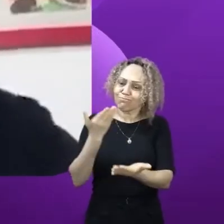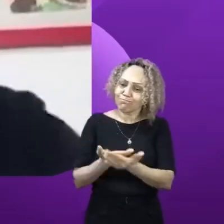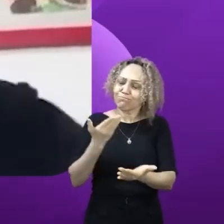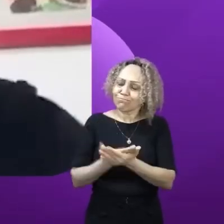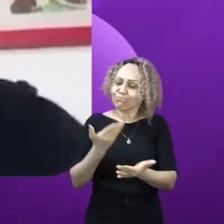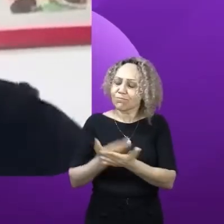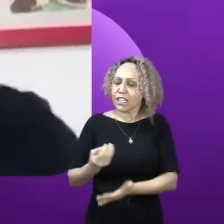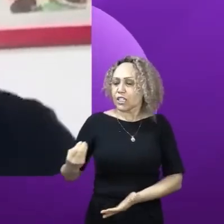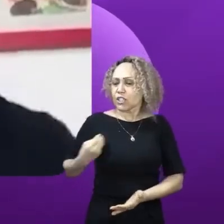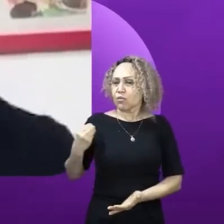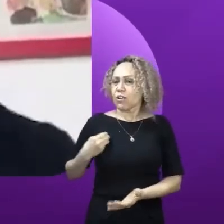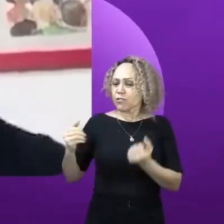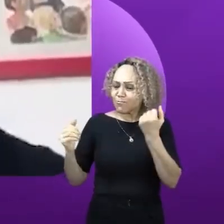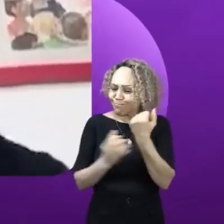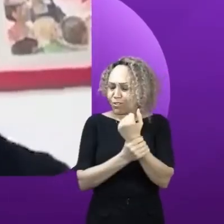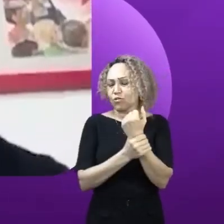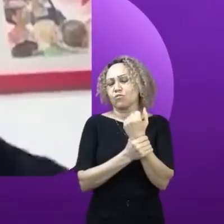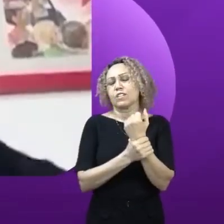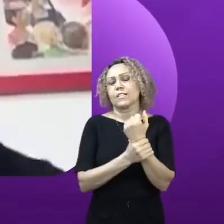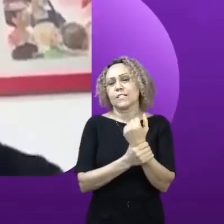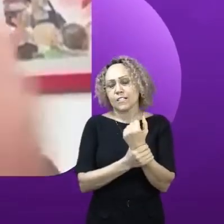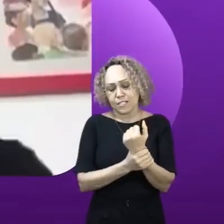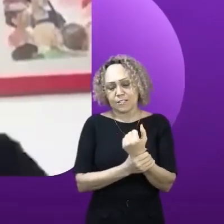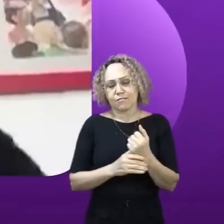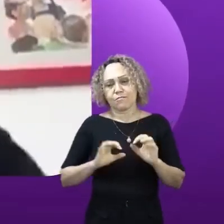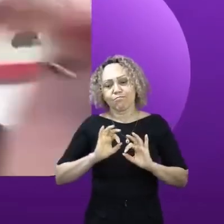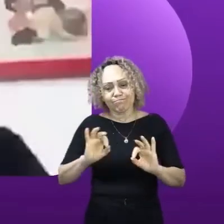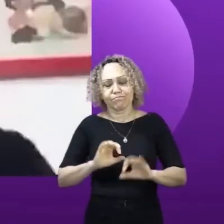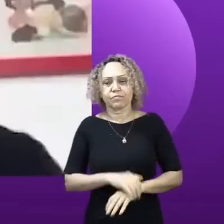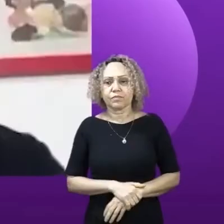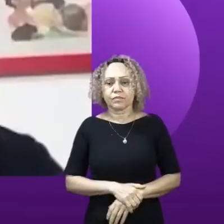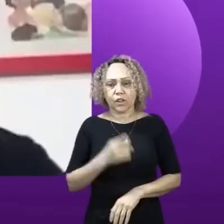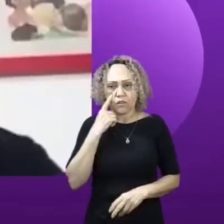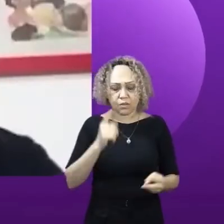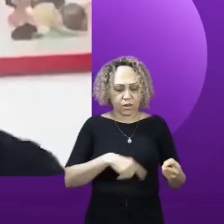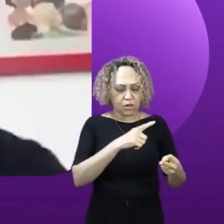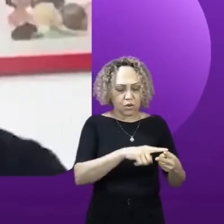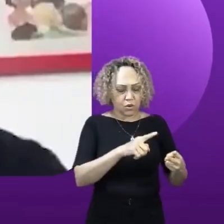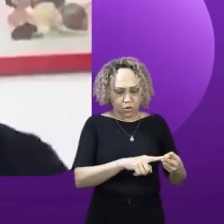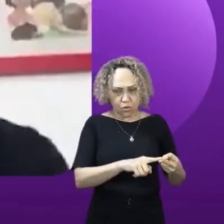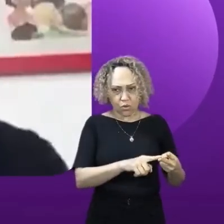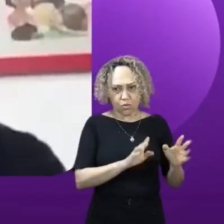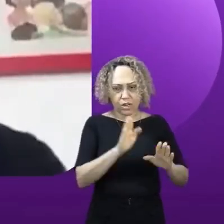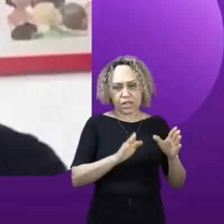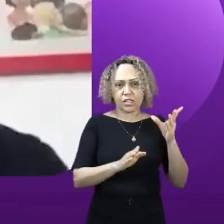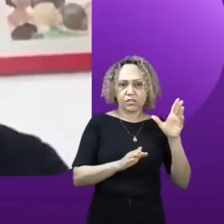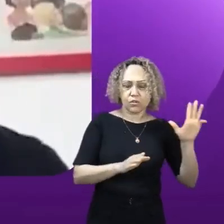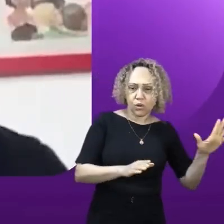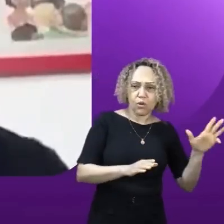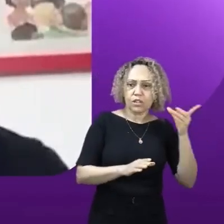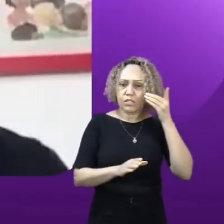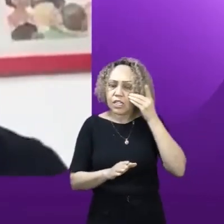plena. A gente viu aí durante os 2 últimos mandatos do PT, tanto do Lula como da Dilma, que a gente mudou